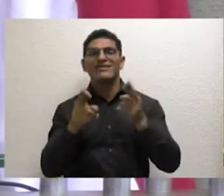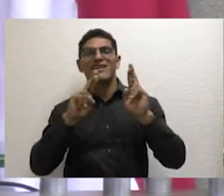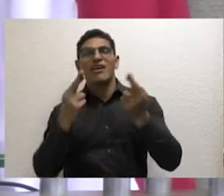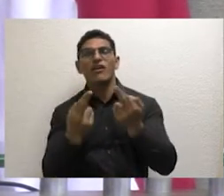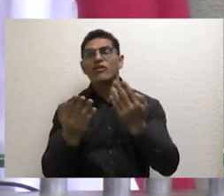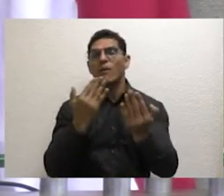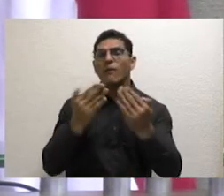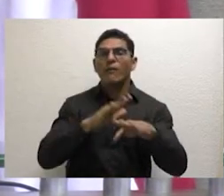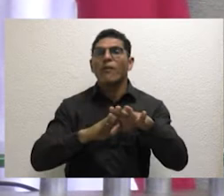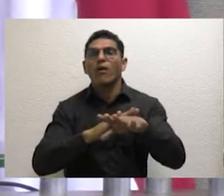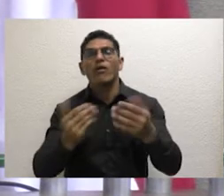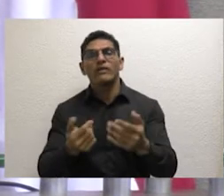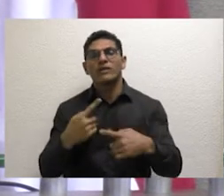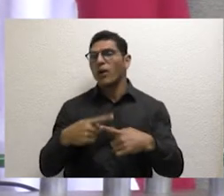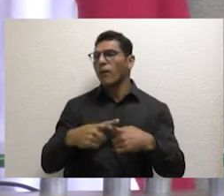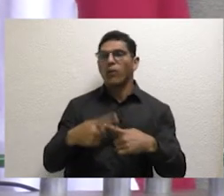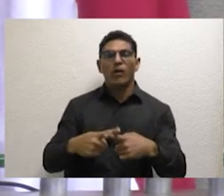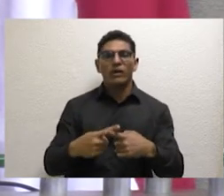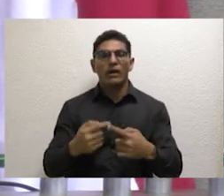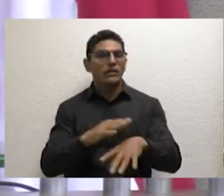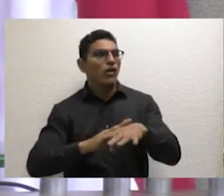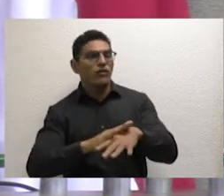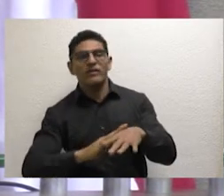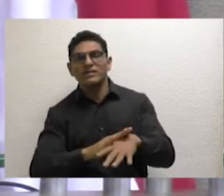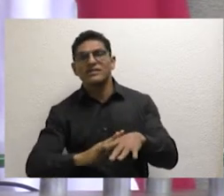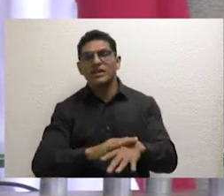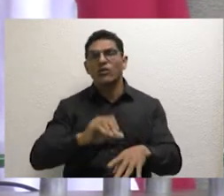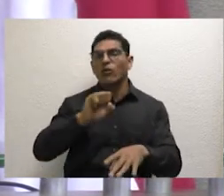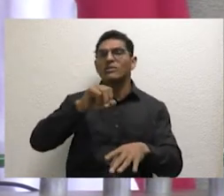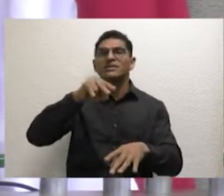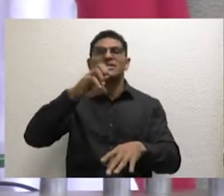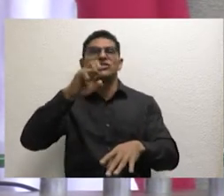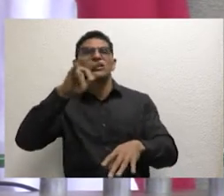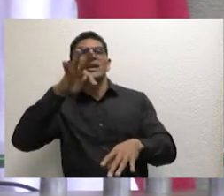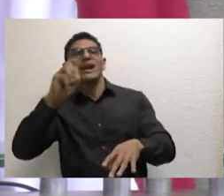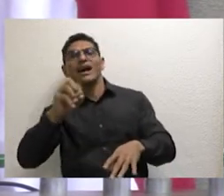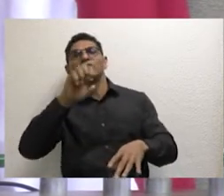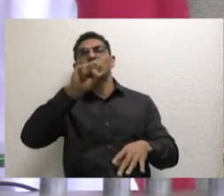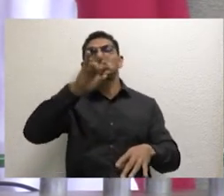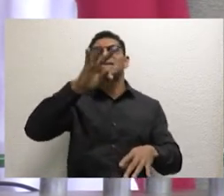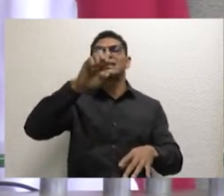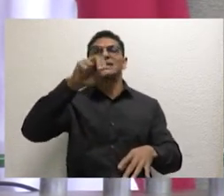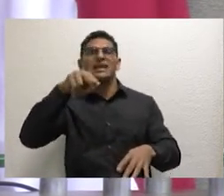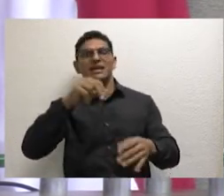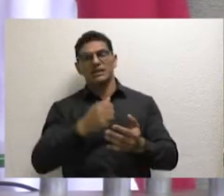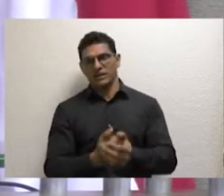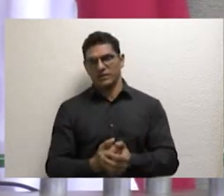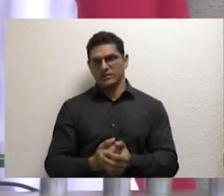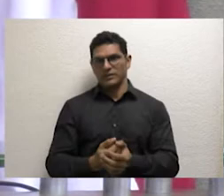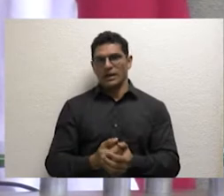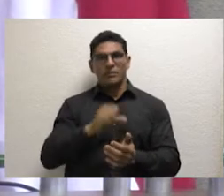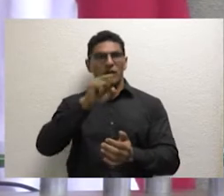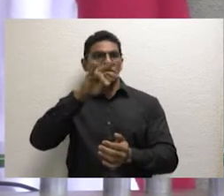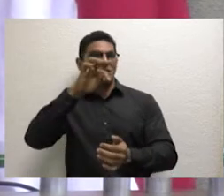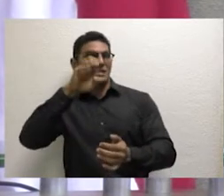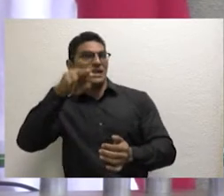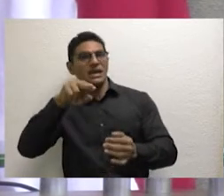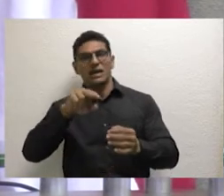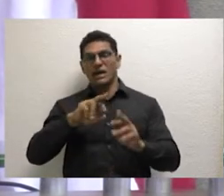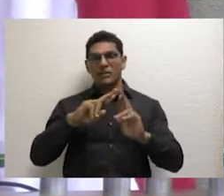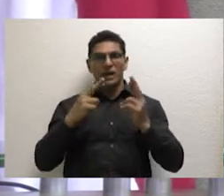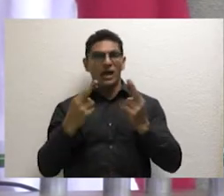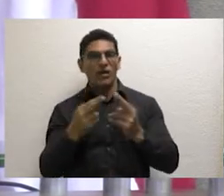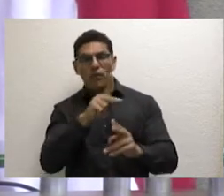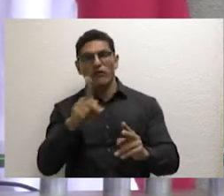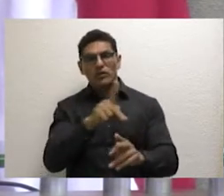ele está conversando porque não está conversando com Aspro Sindical e nem com Cintean para o Aspro Sindical e para o Cintean não foi